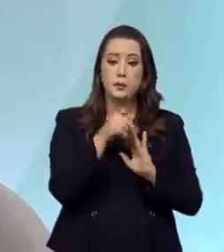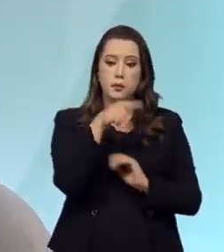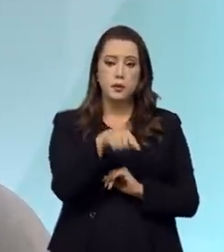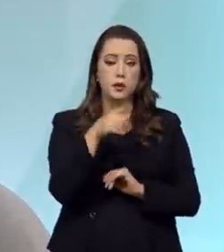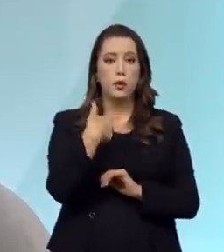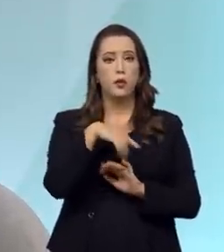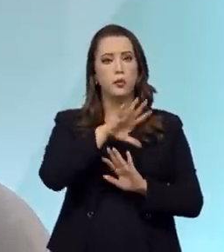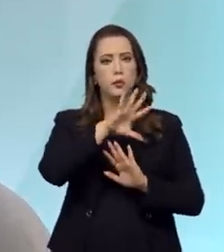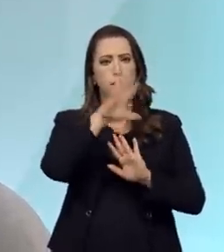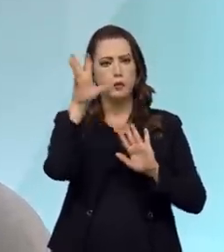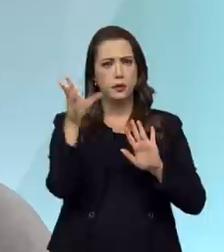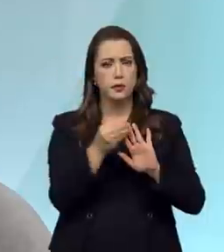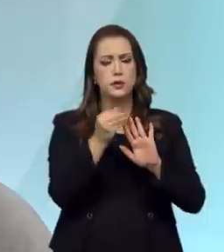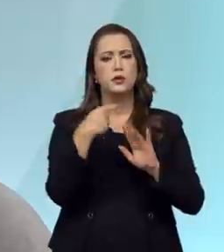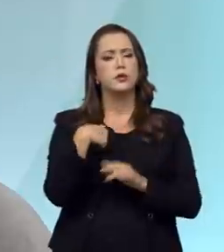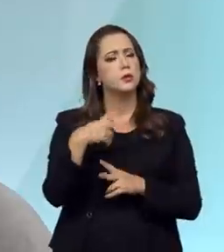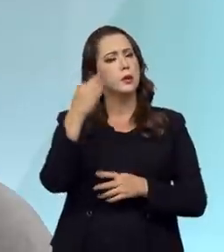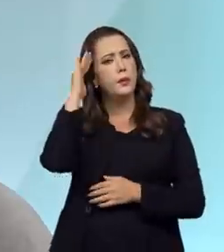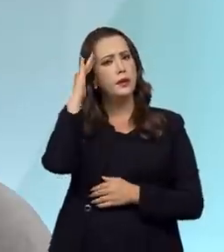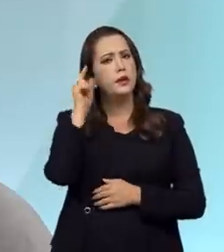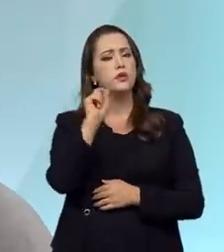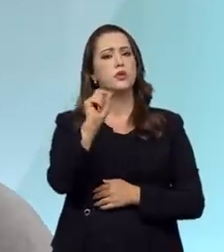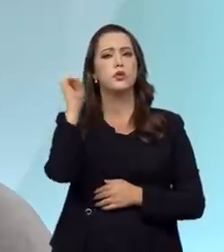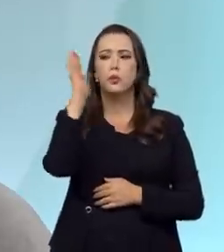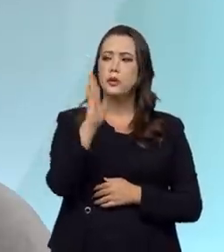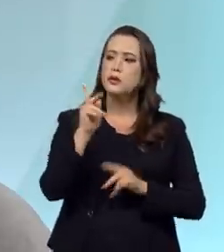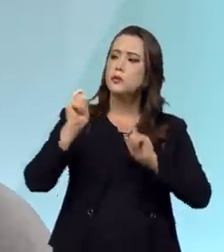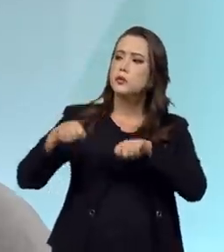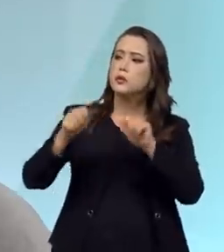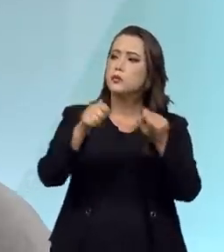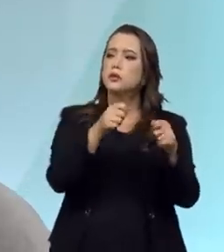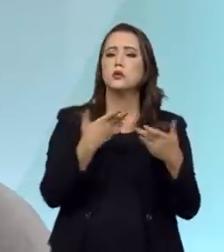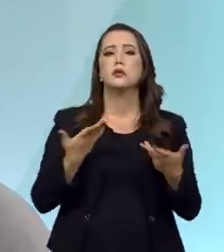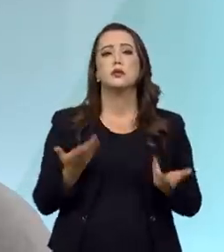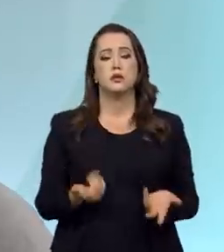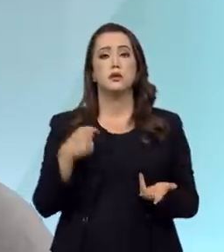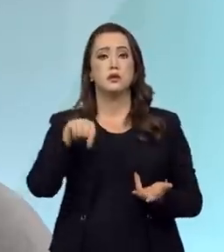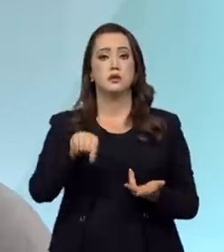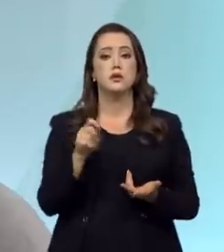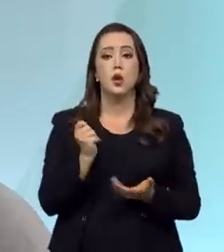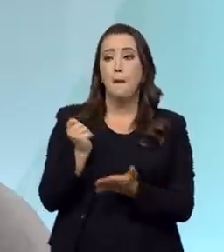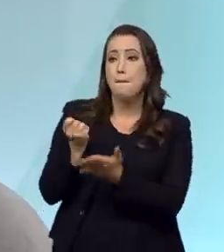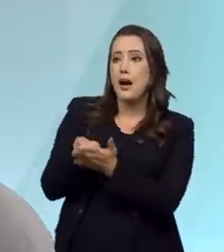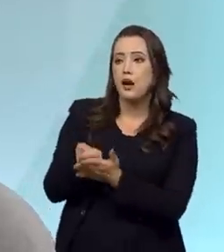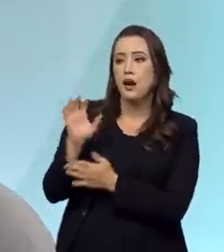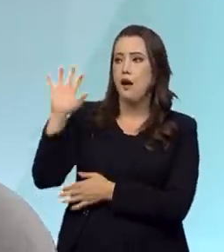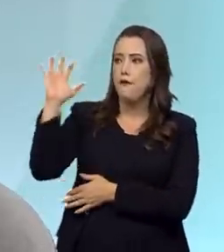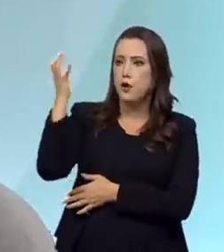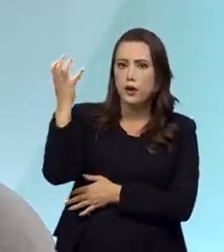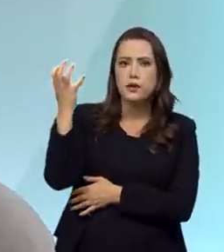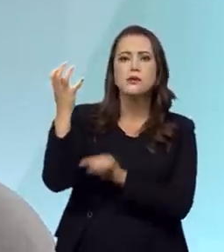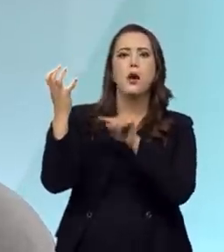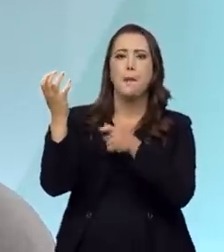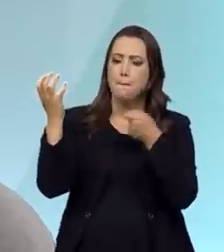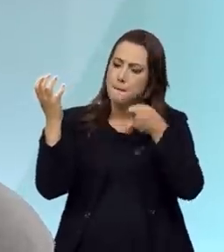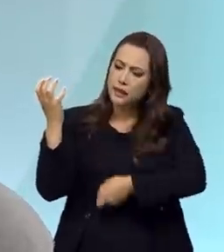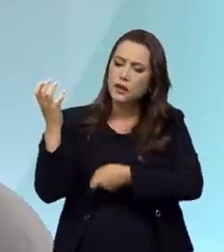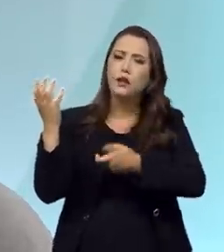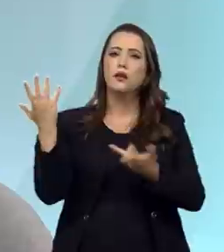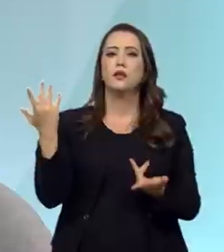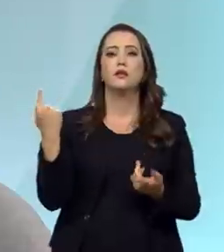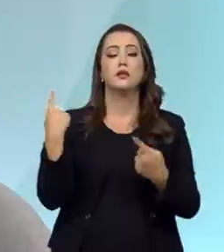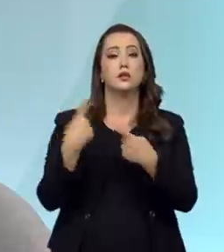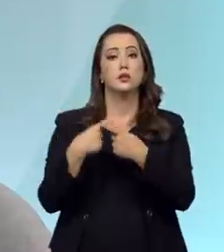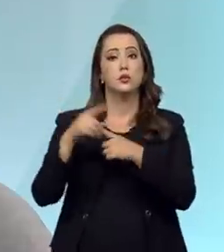que o Brasil tinha uma enorme oportunidade de remunerar as suas florestas remunerar uma fazenda de Floresta Nativa